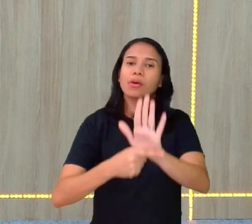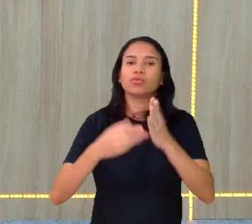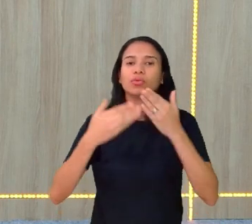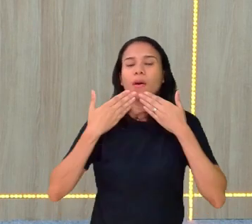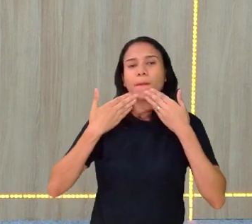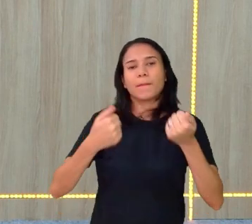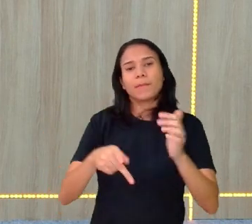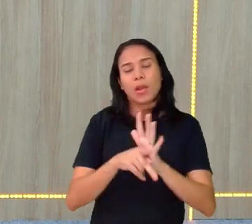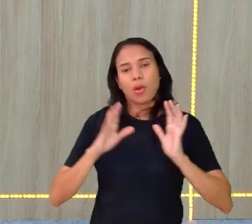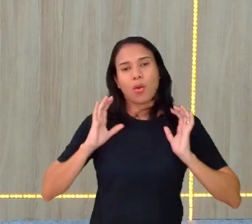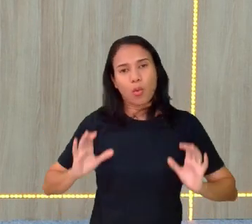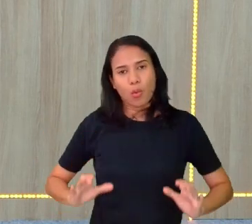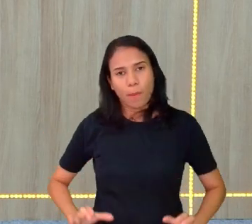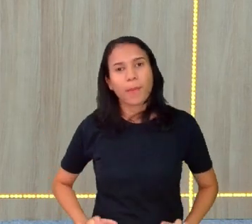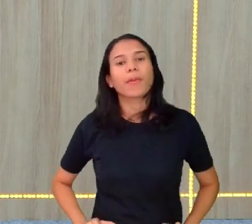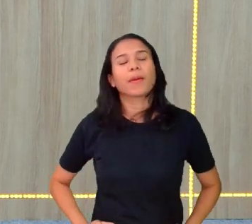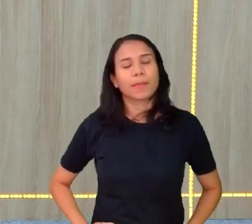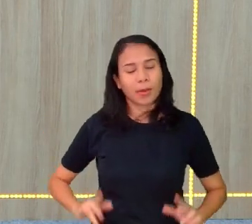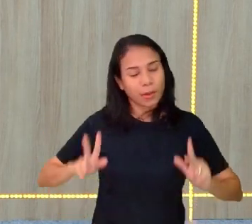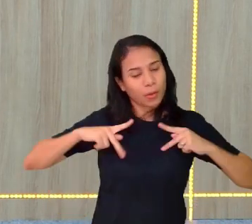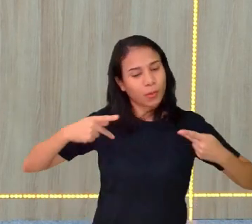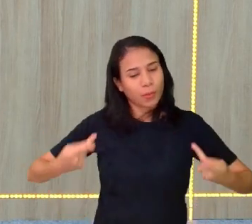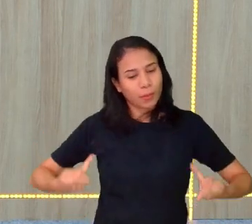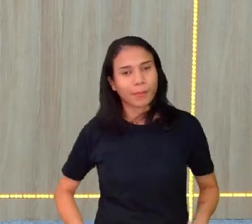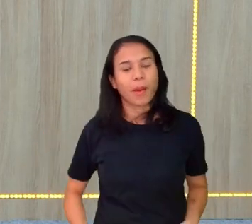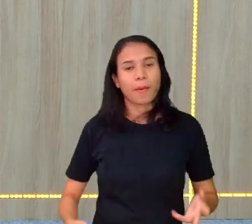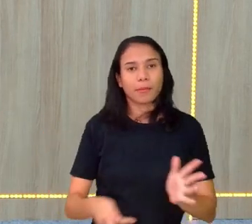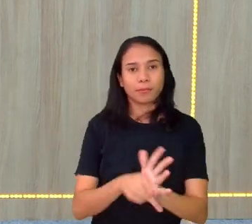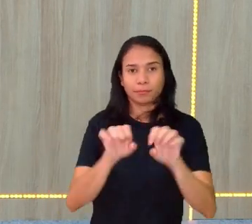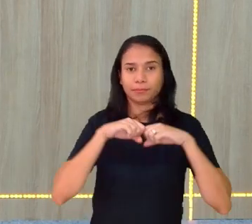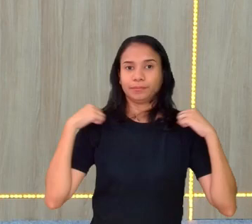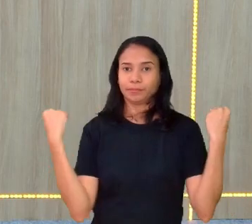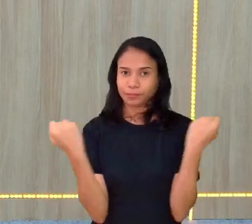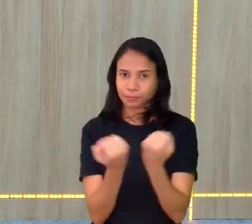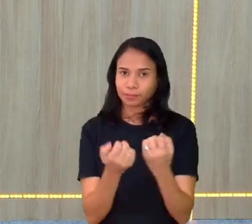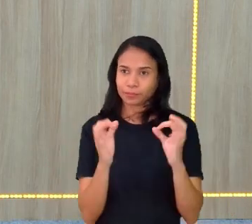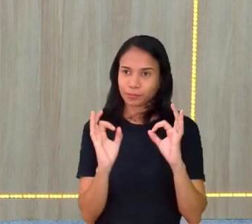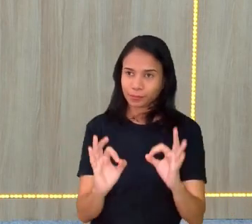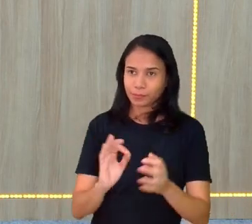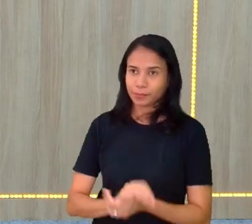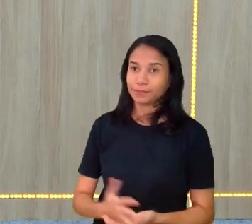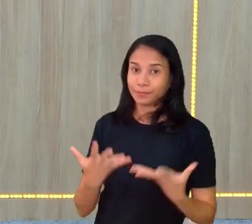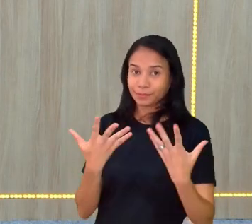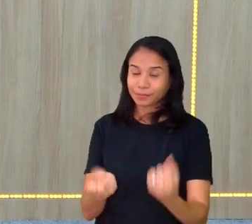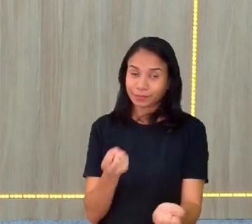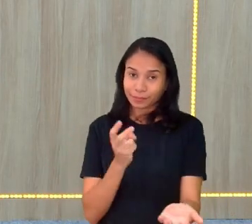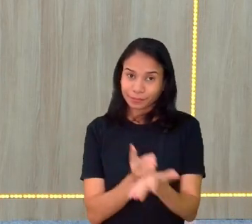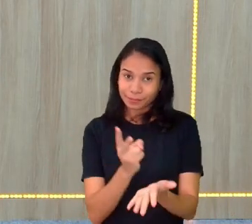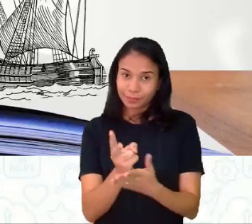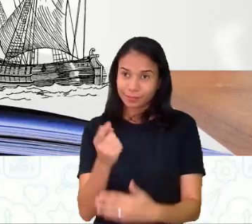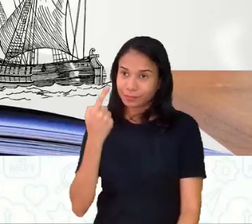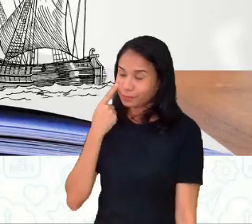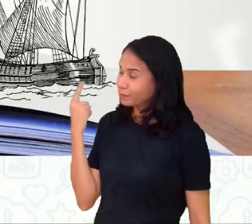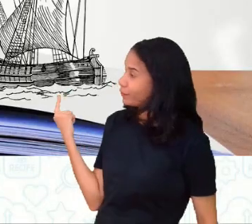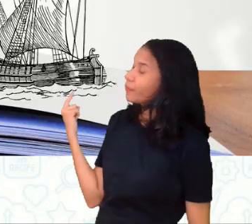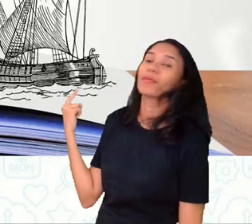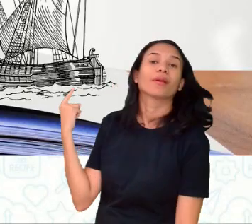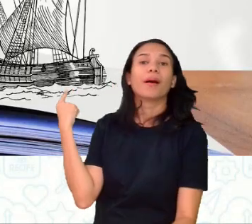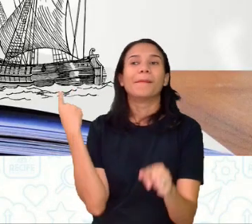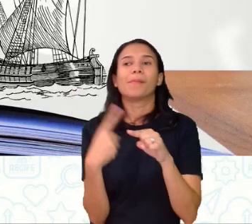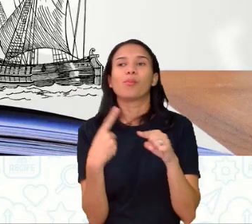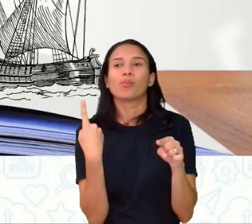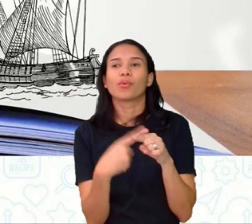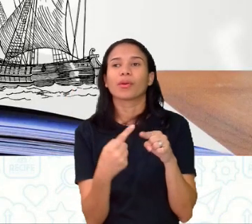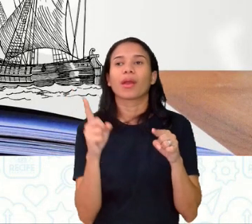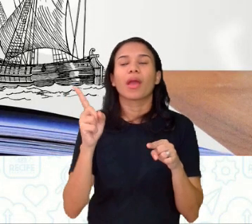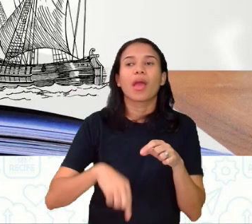melhorar, né, o comportamento aí humano dentro da sociedade, certo? Então vamos embora aqui. Porque